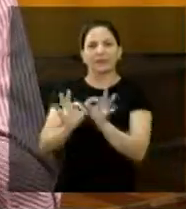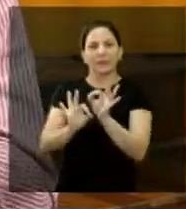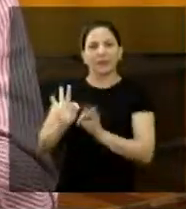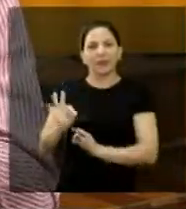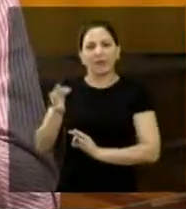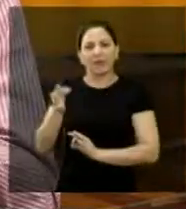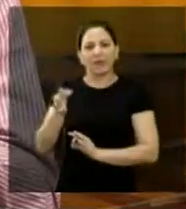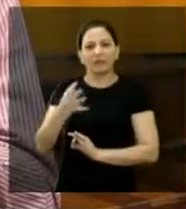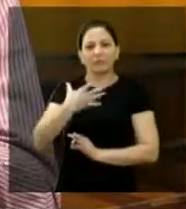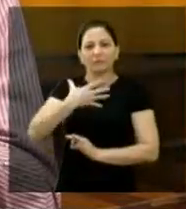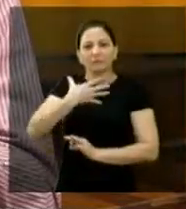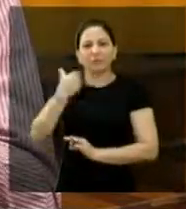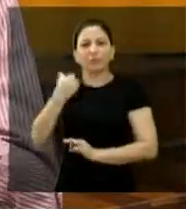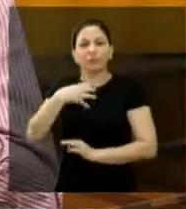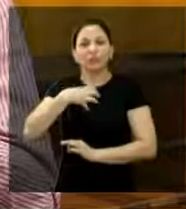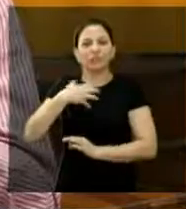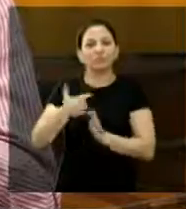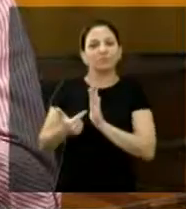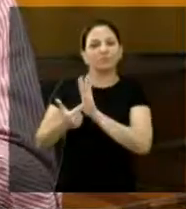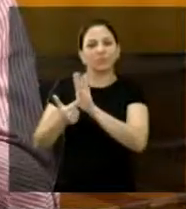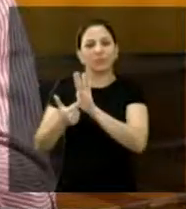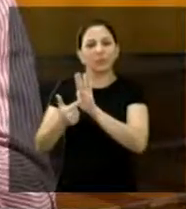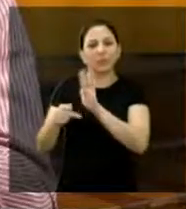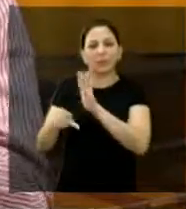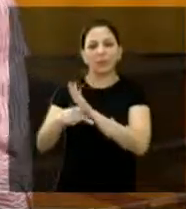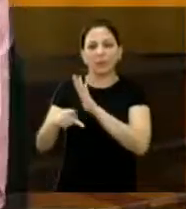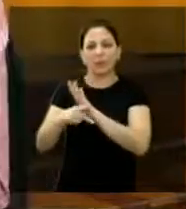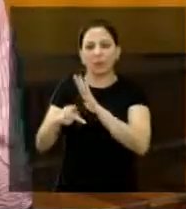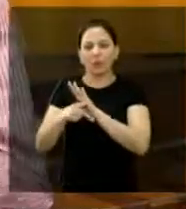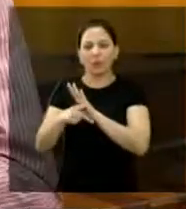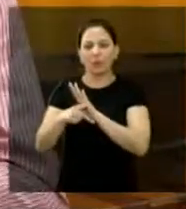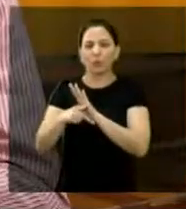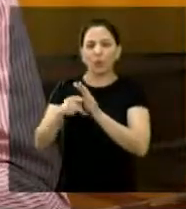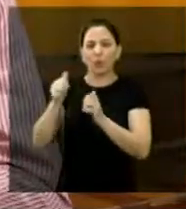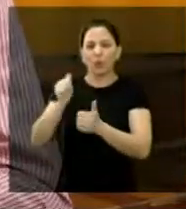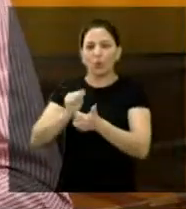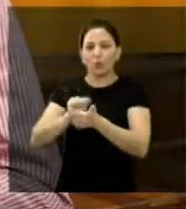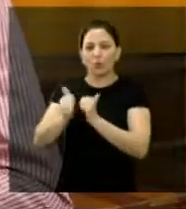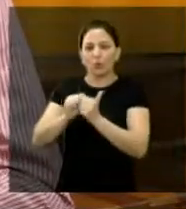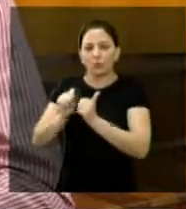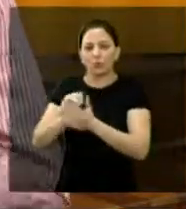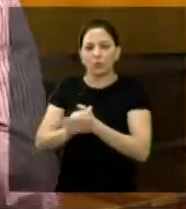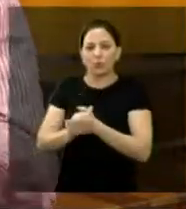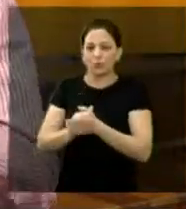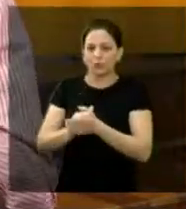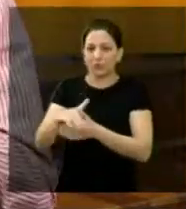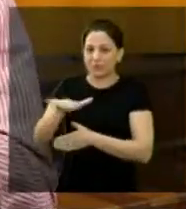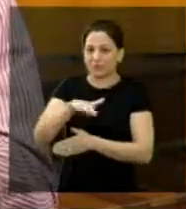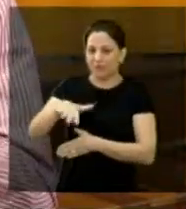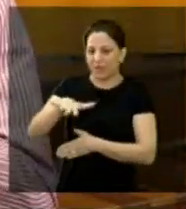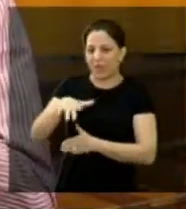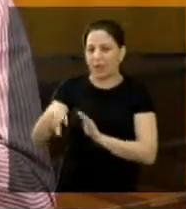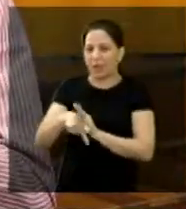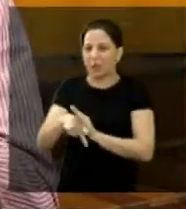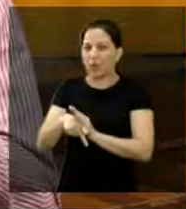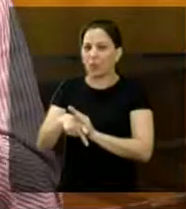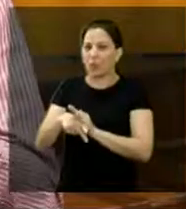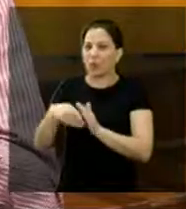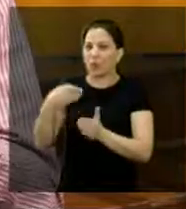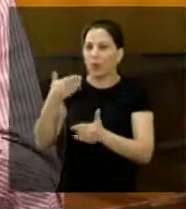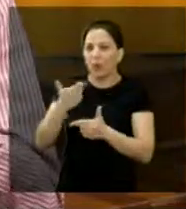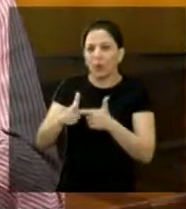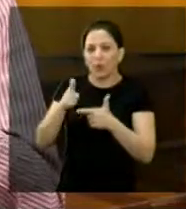melhor maneira possível para o jogo. E felizmente, a bem da verdade, tirando a questão dos geradores que foram mesmo desligados, o